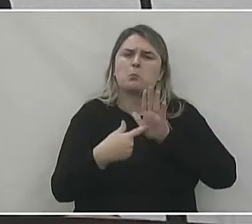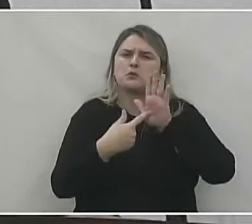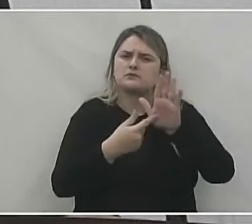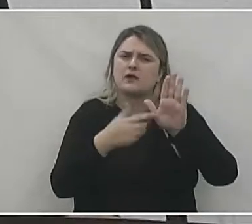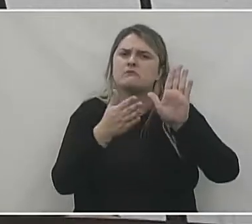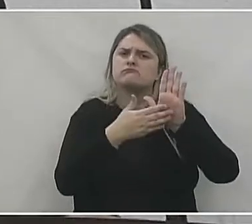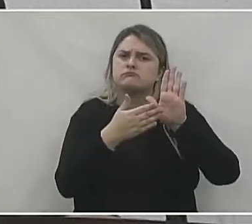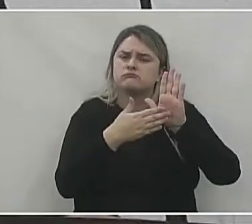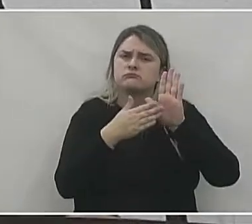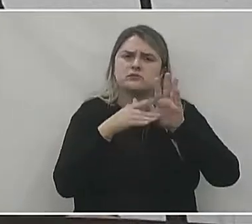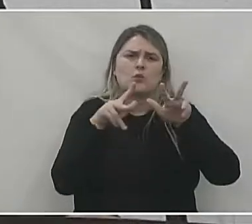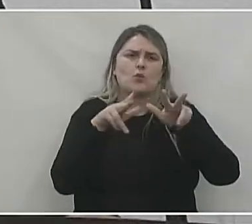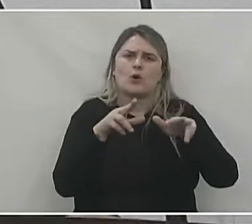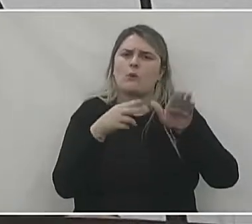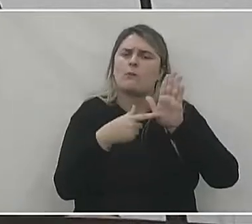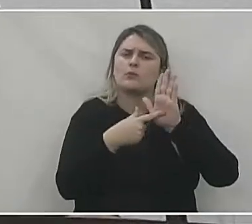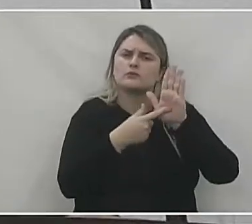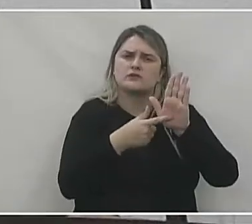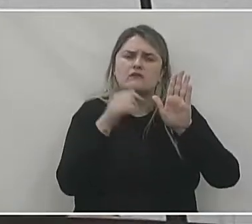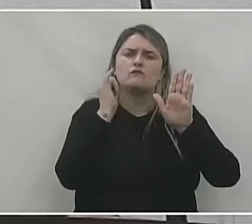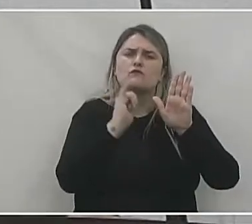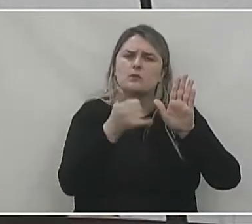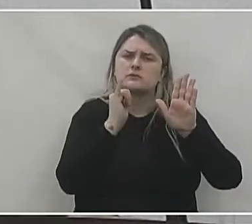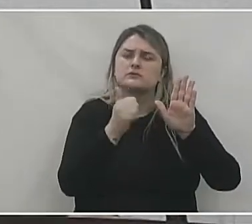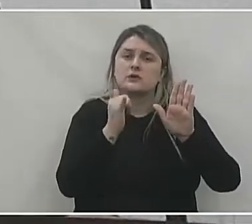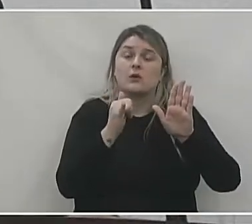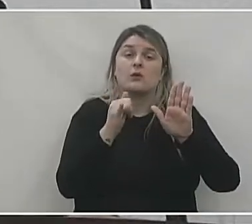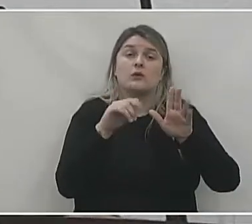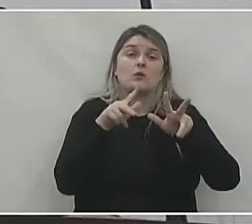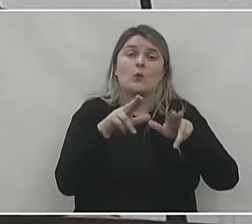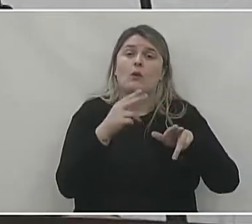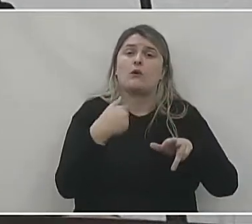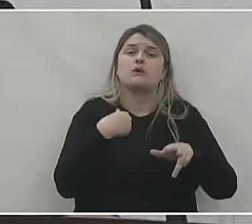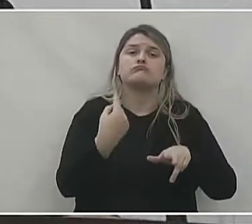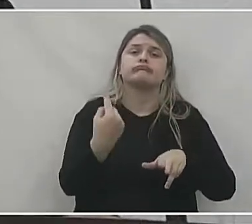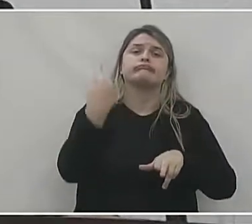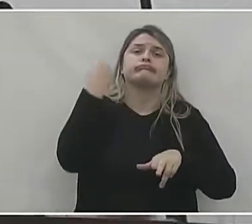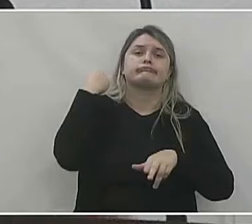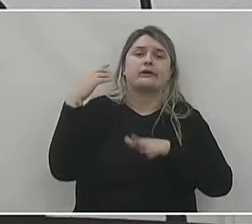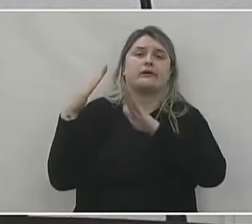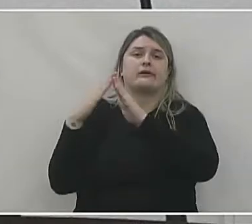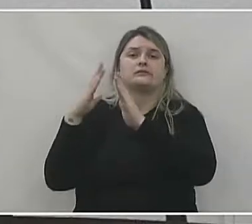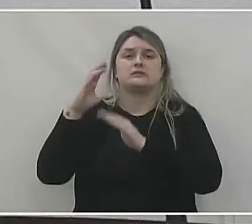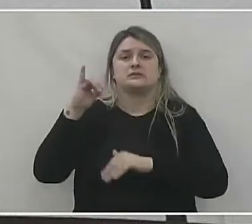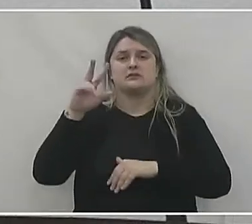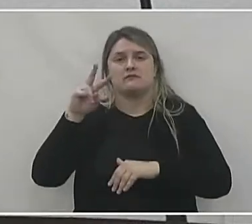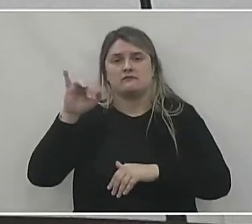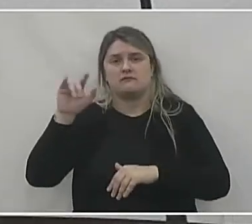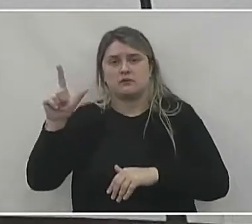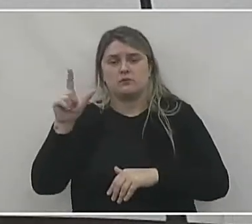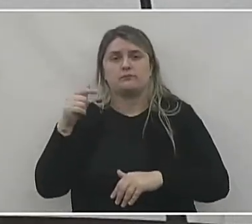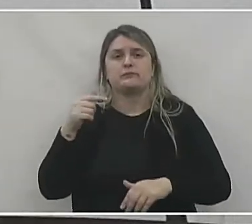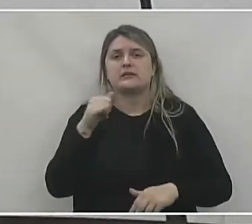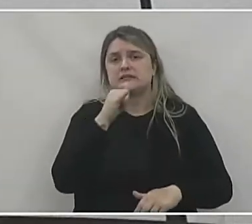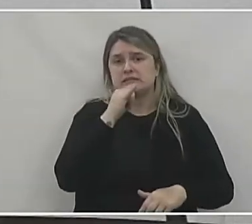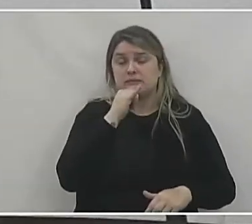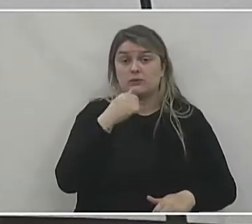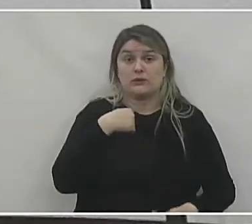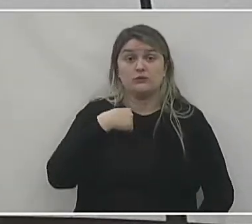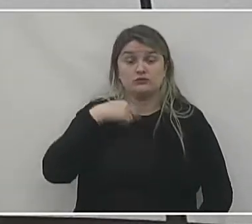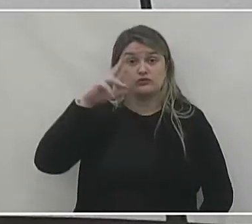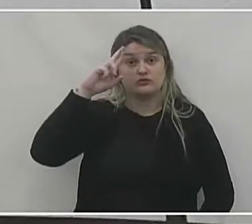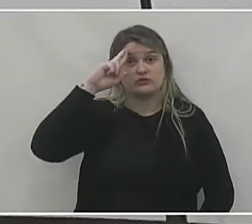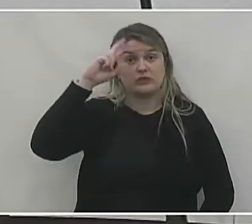como eu estou fazendo aqui uma prestação de contas quando eu estava na Casa Civil. O exemplo, eu era chefe da